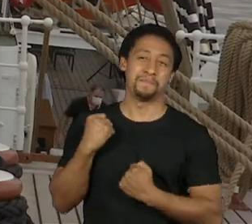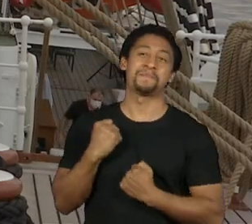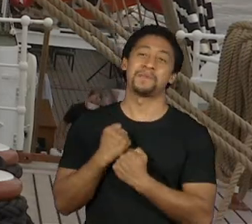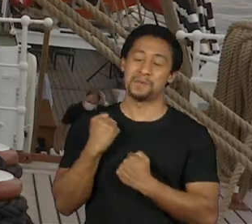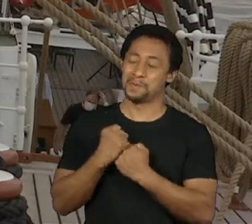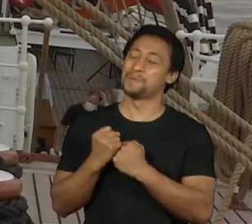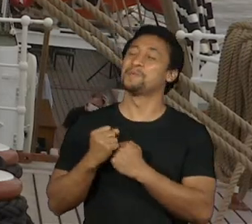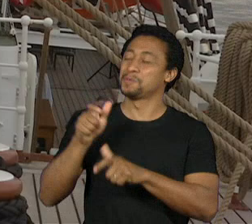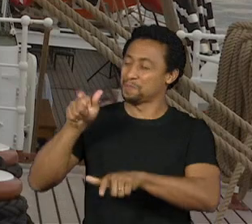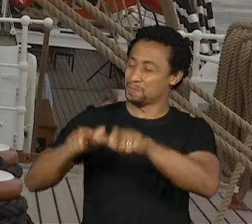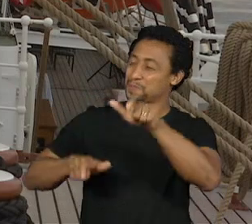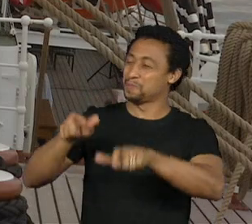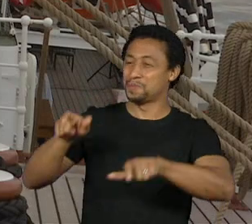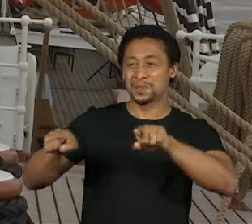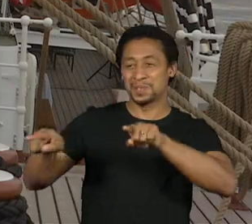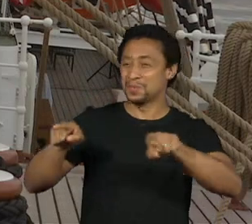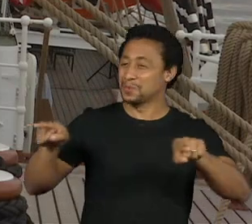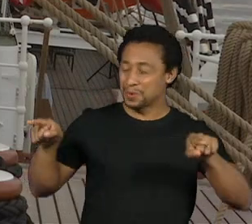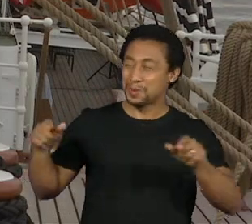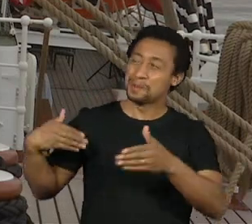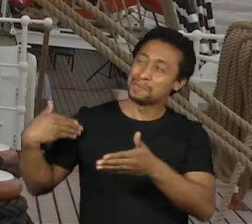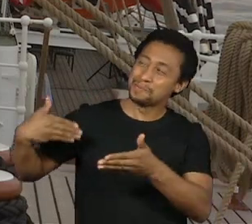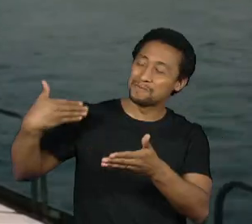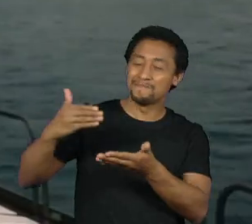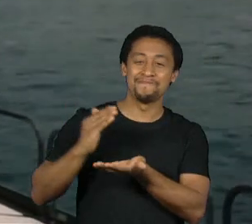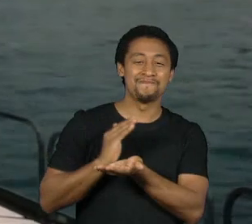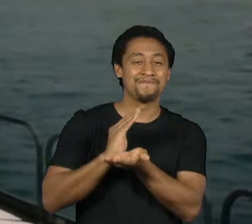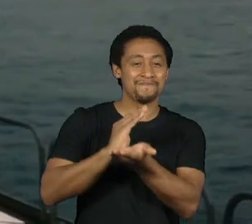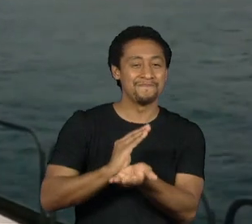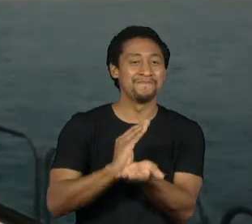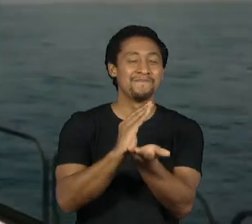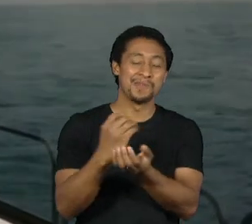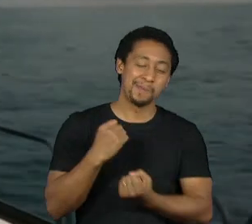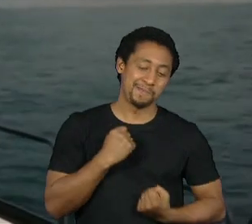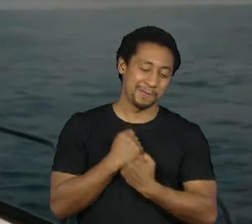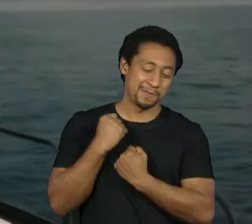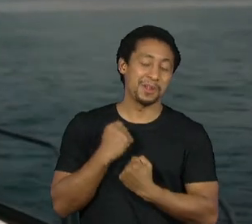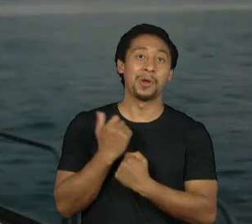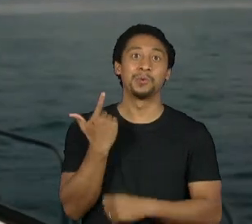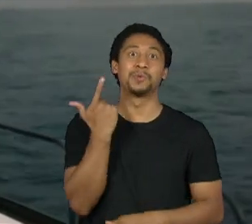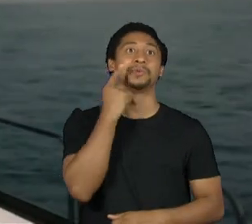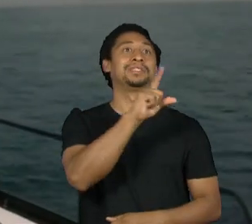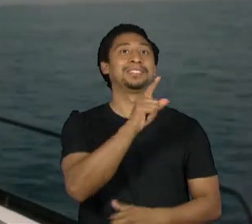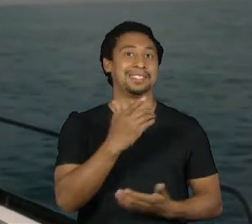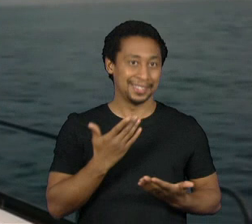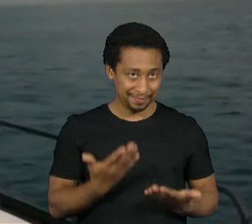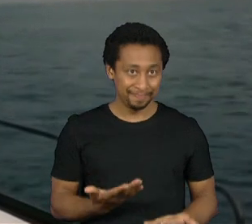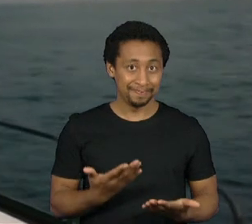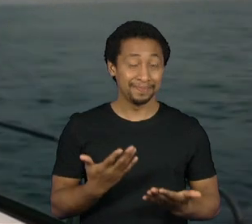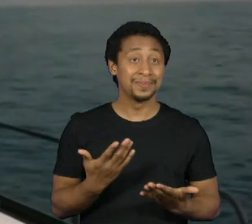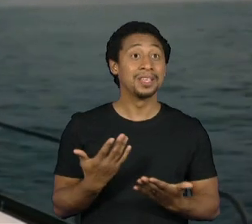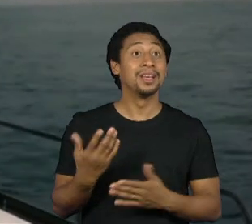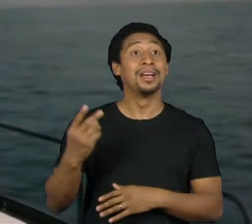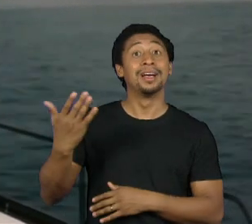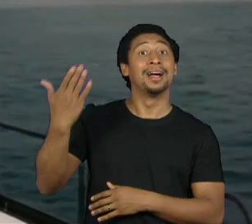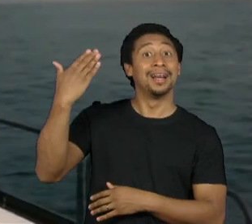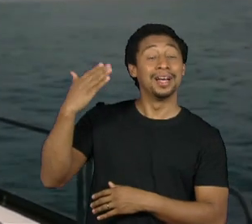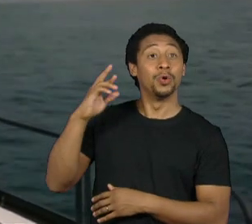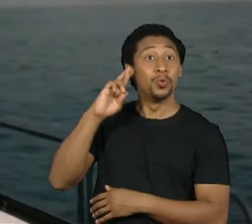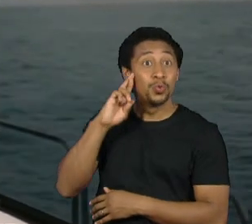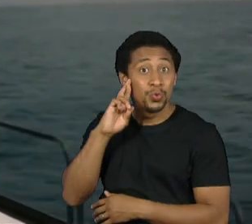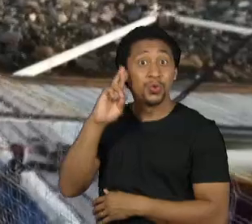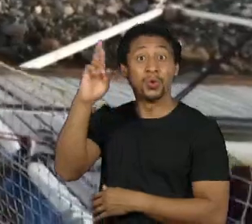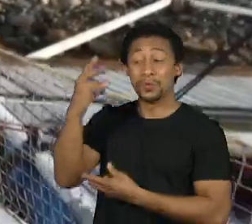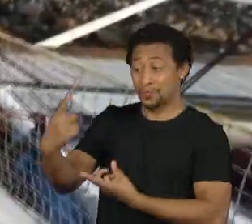muitas pessoas ao longo de todo o caminho. Então, eu só pude fazer essa viagem para o antigo dono, Yurra, topou me